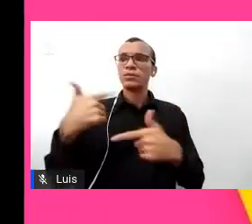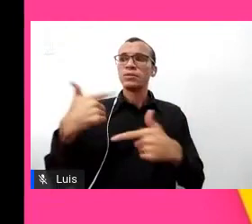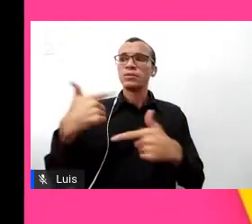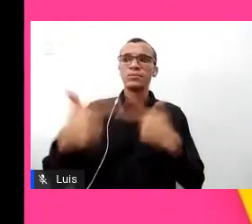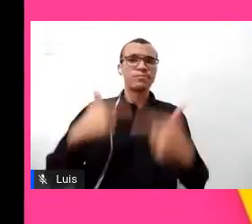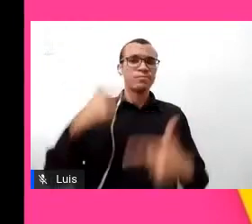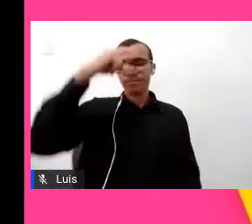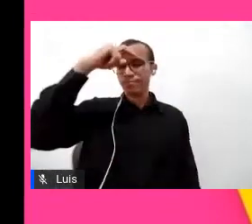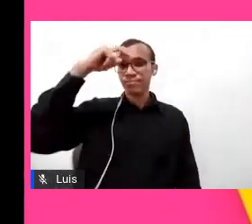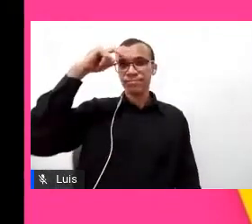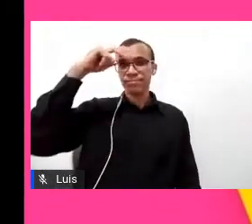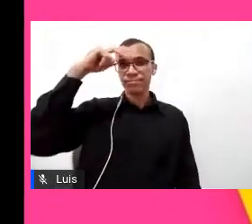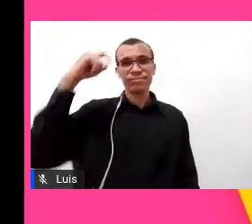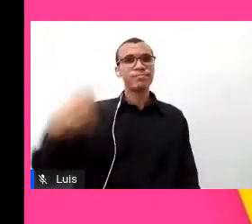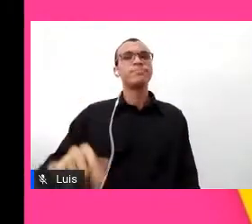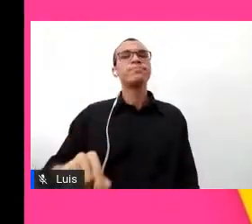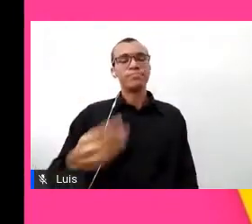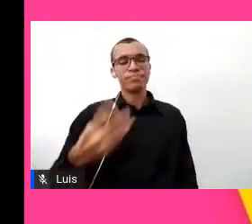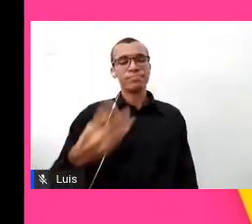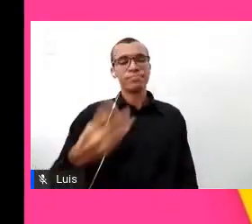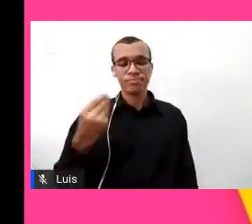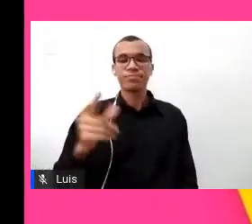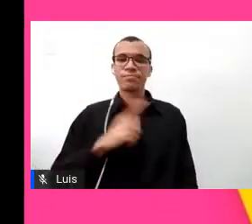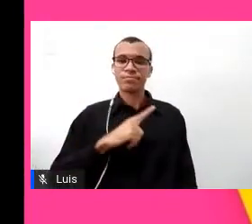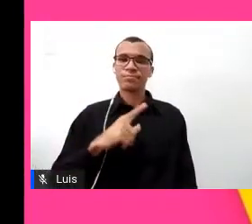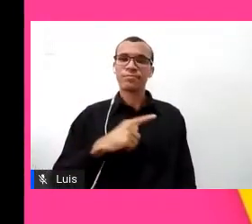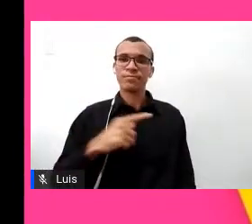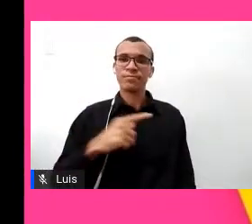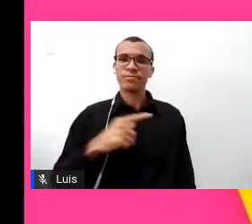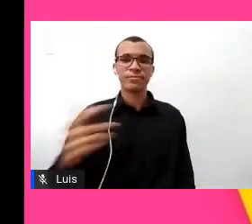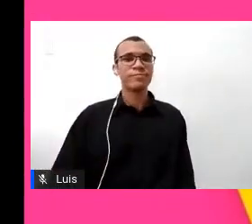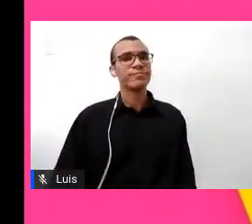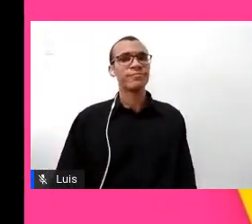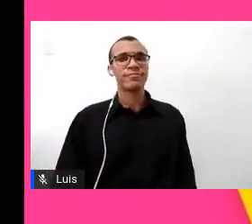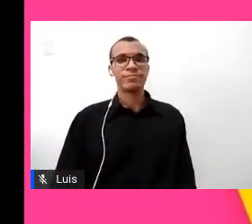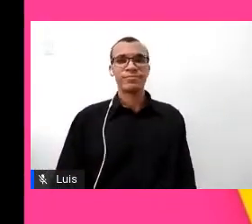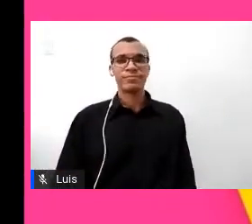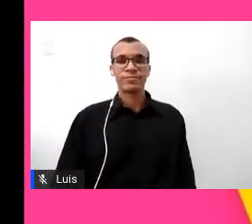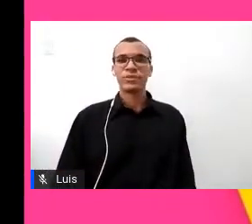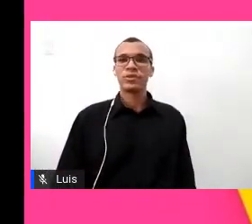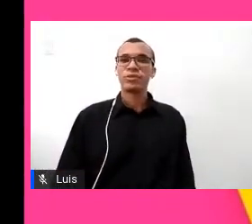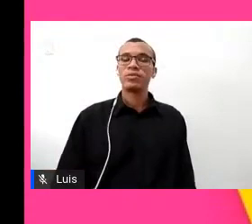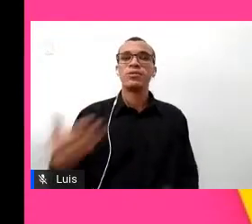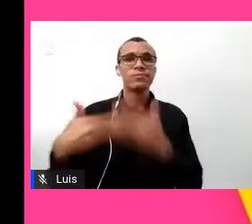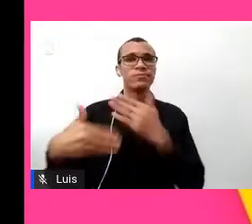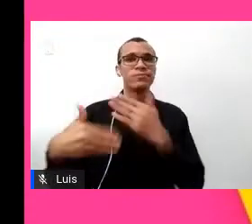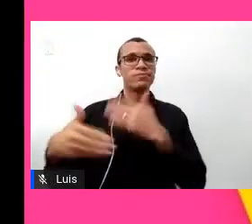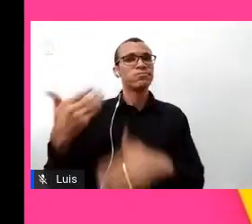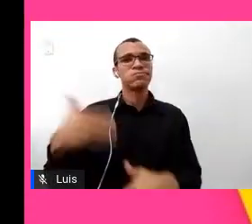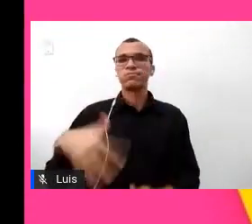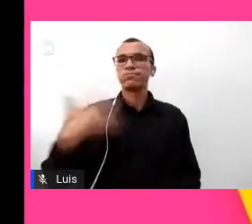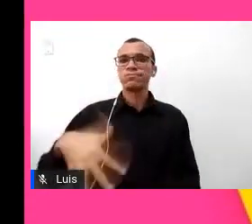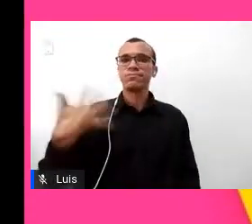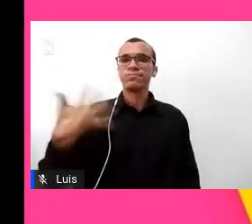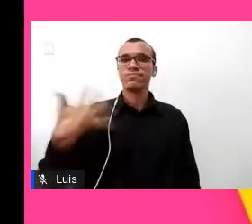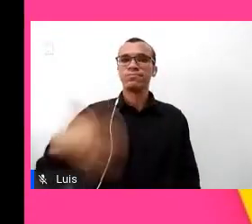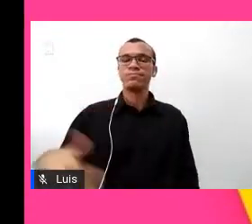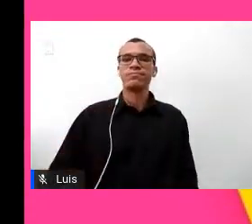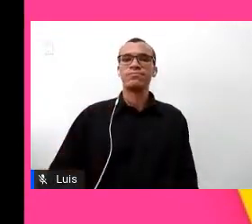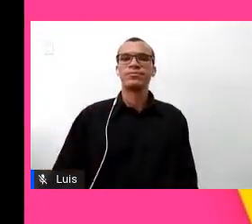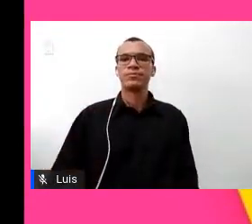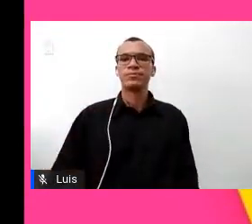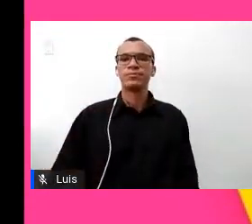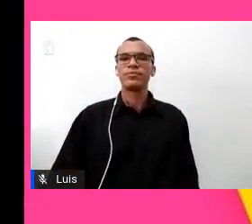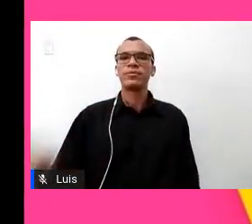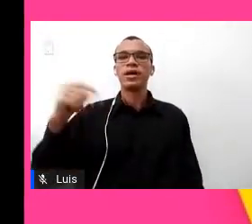trabalho mesmo. Foi uma experiência terrível. Ó, aqui, só para